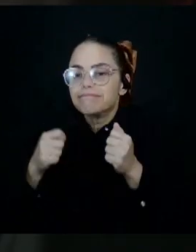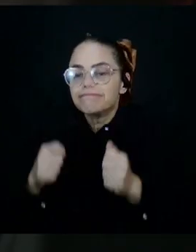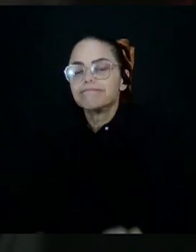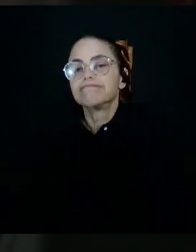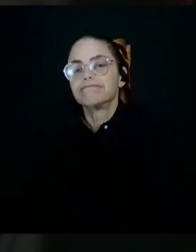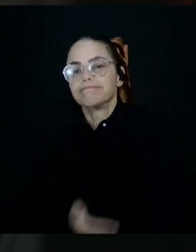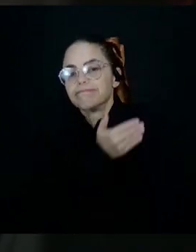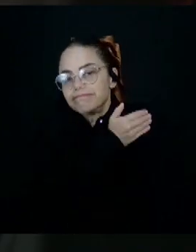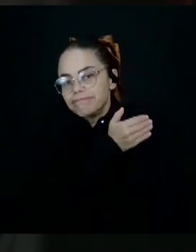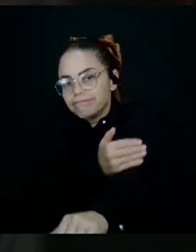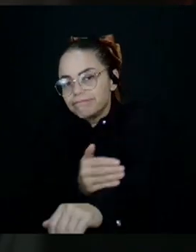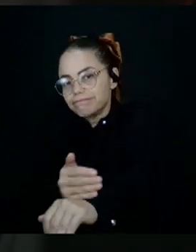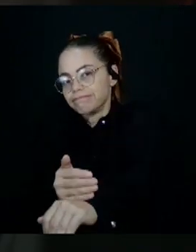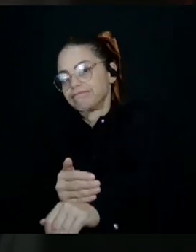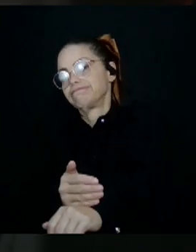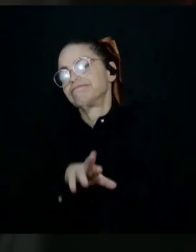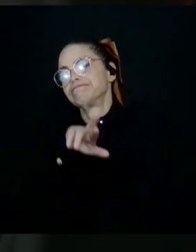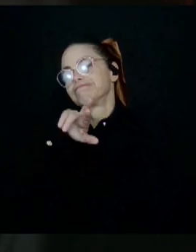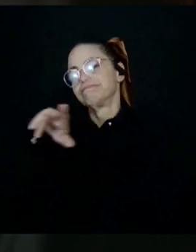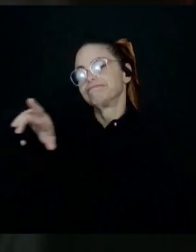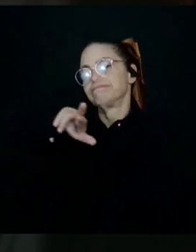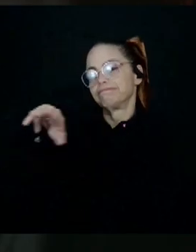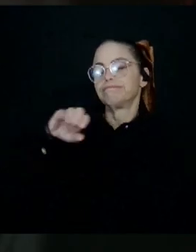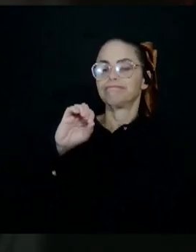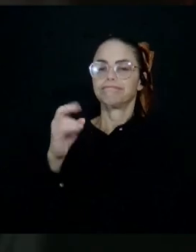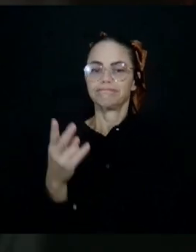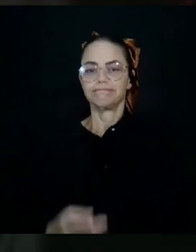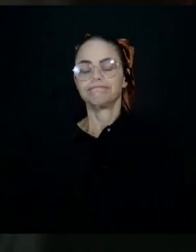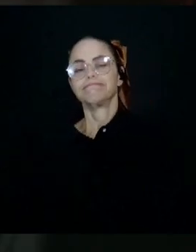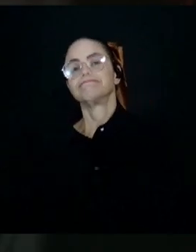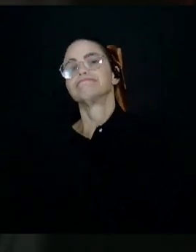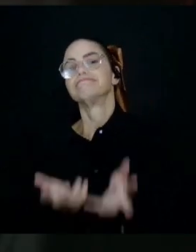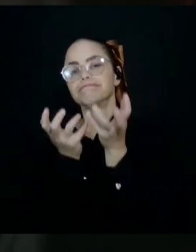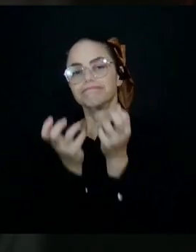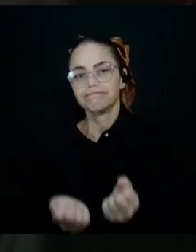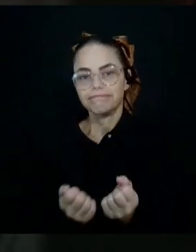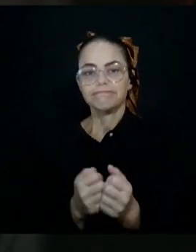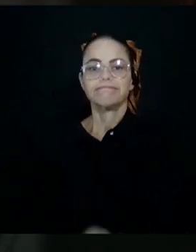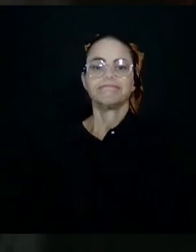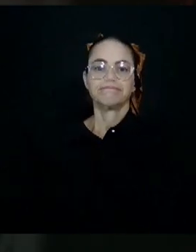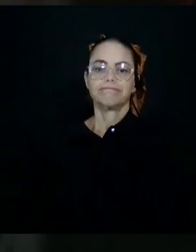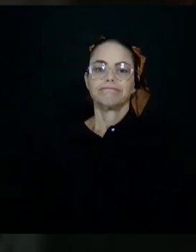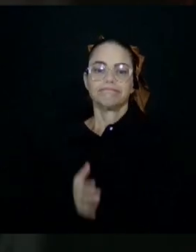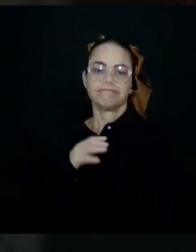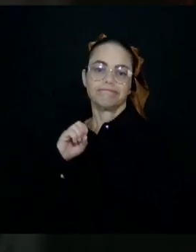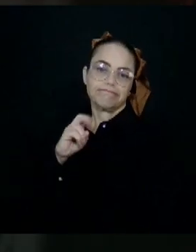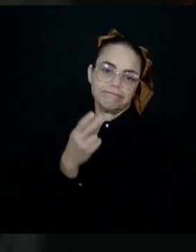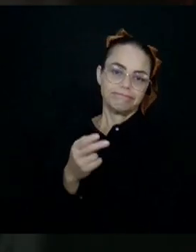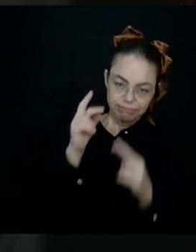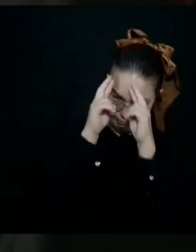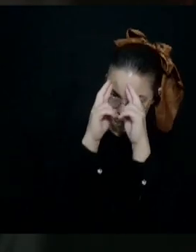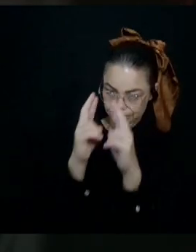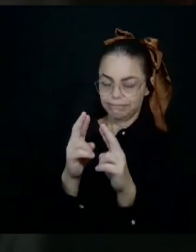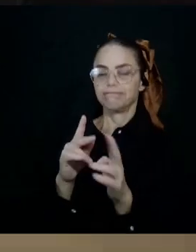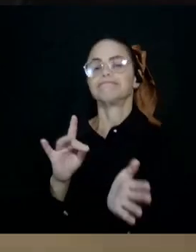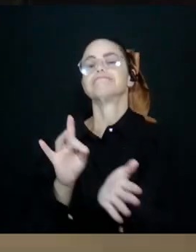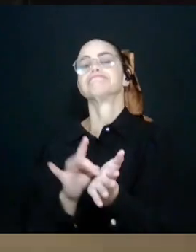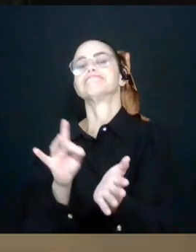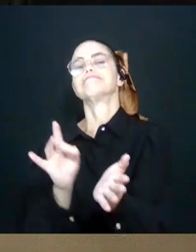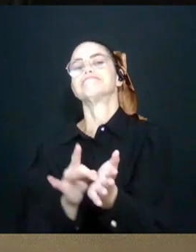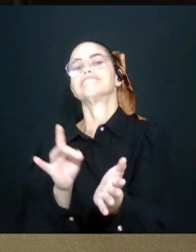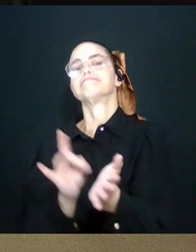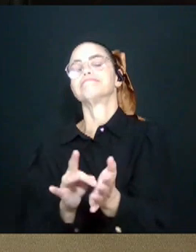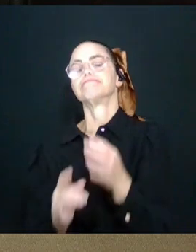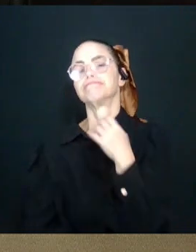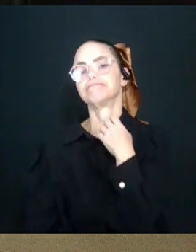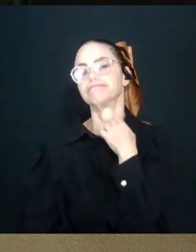forma diferente, ou para ser aceita, ou para ser respeitada. Adele, mais ou menos Exatamente, para isso. ser respeitada. Né? E